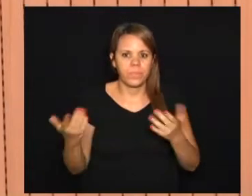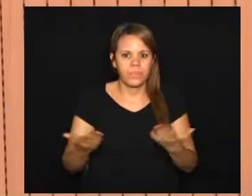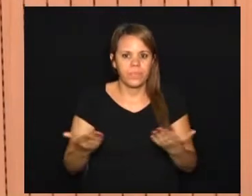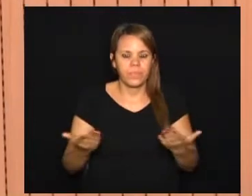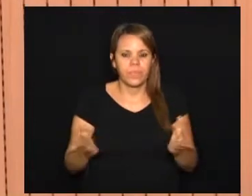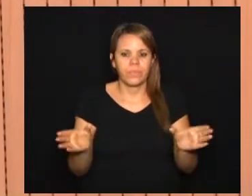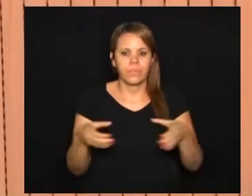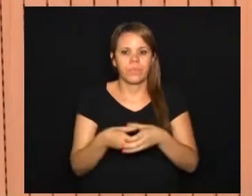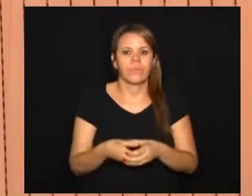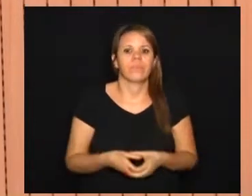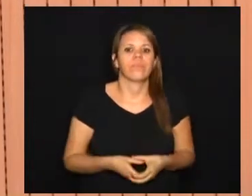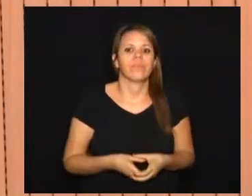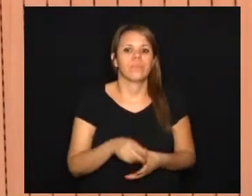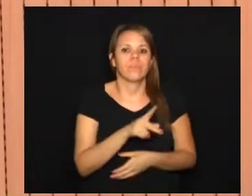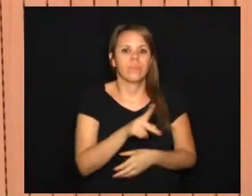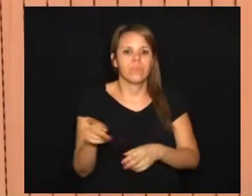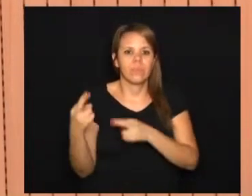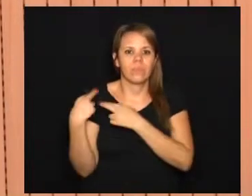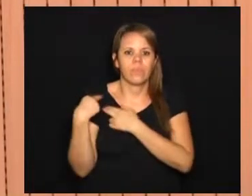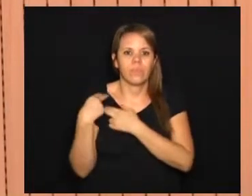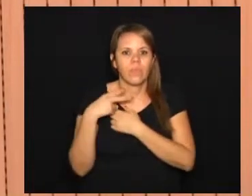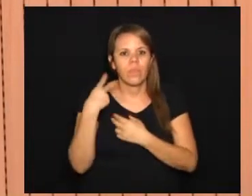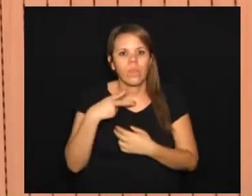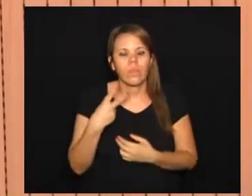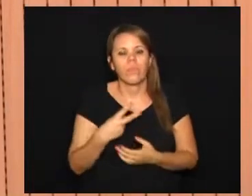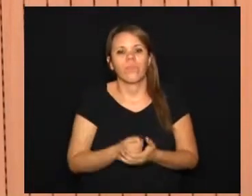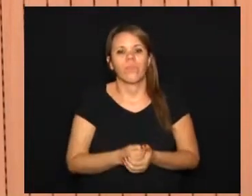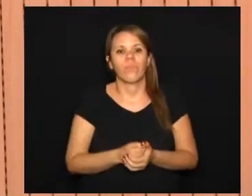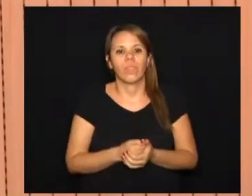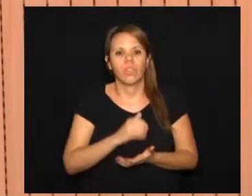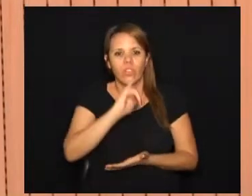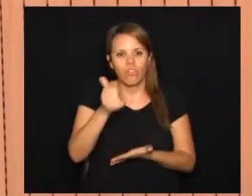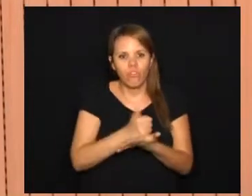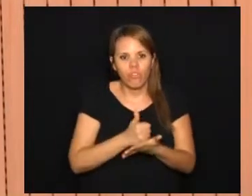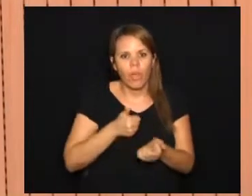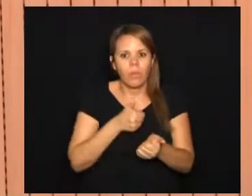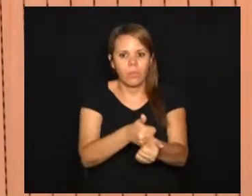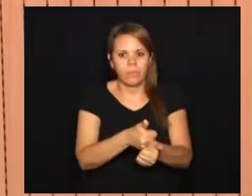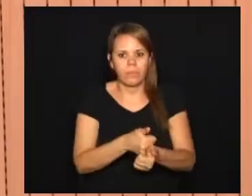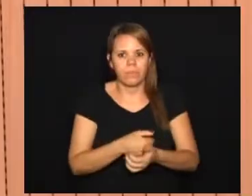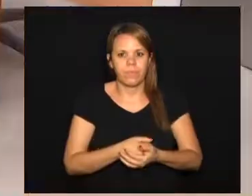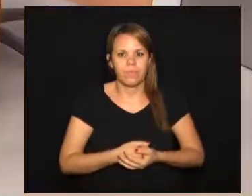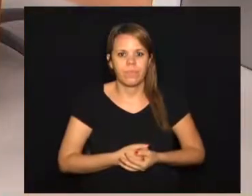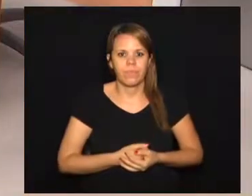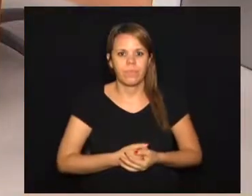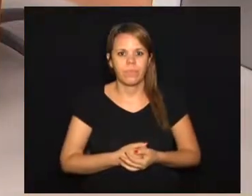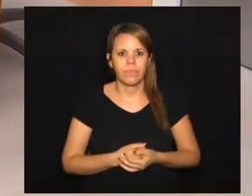da comissão é presidida pelo vereador Jorge da Farmácia. Acompanhe.